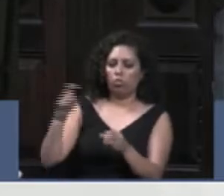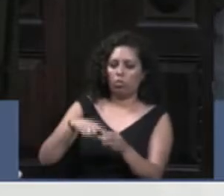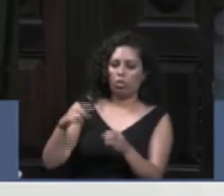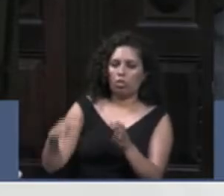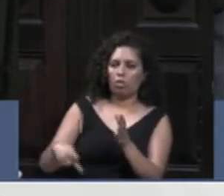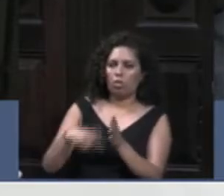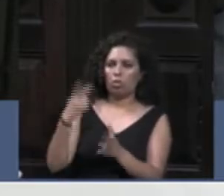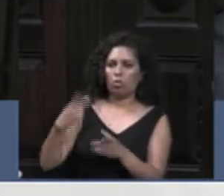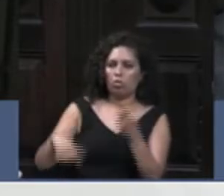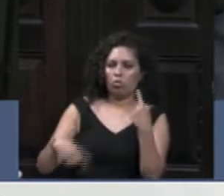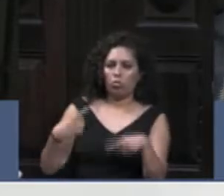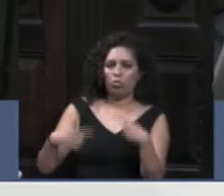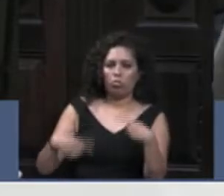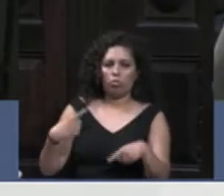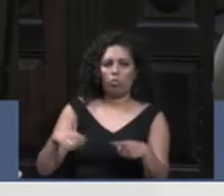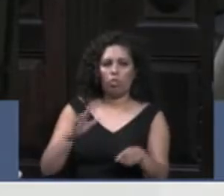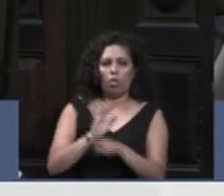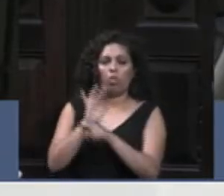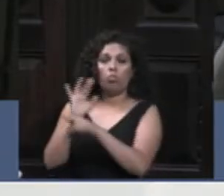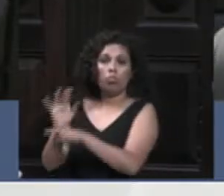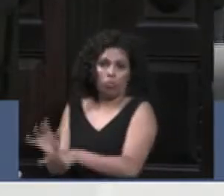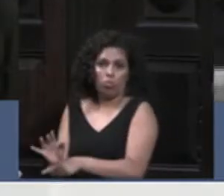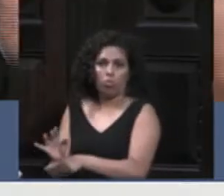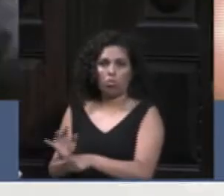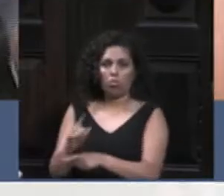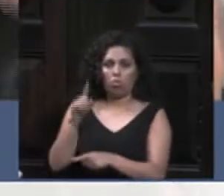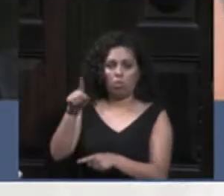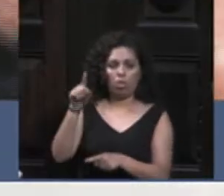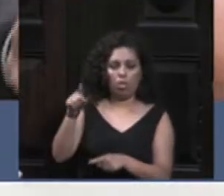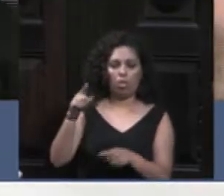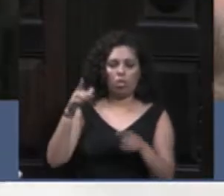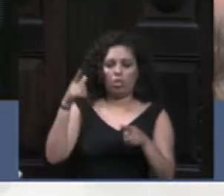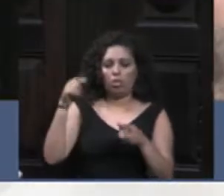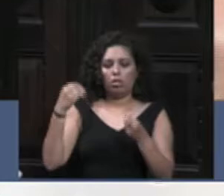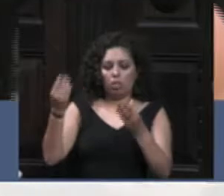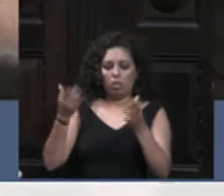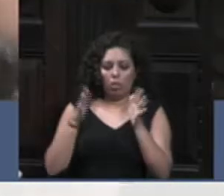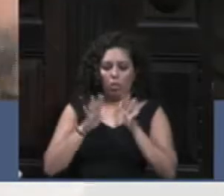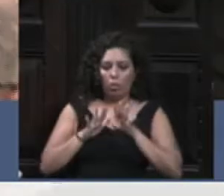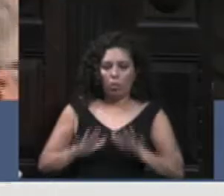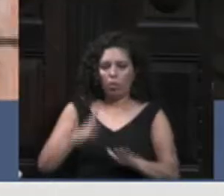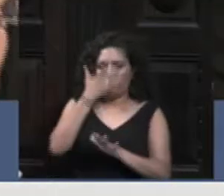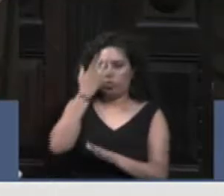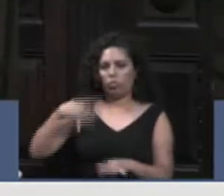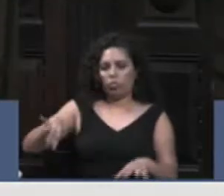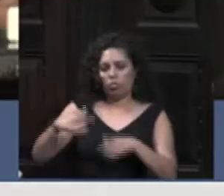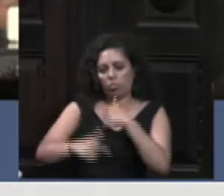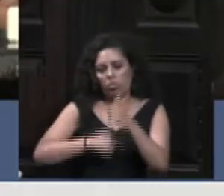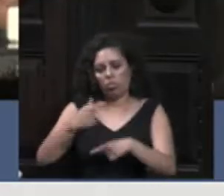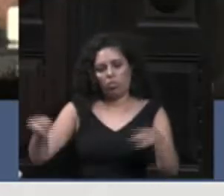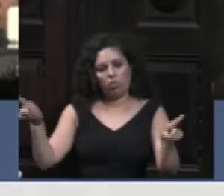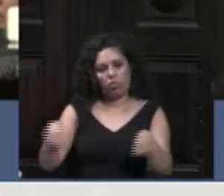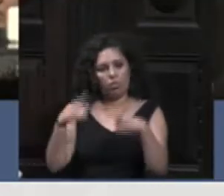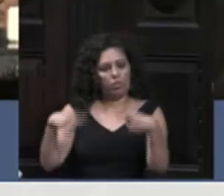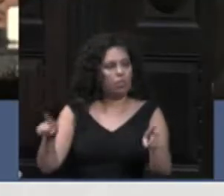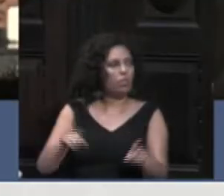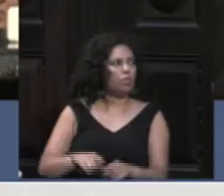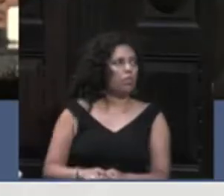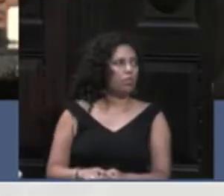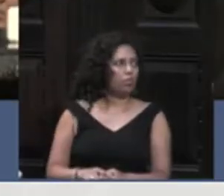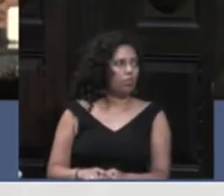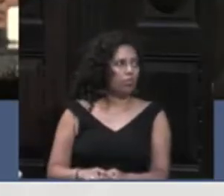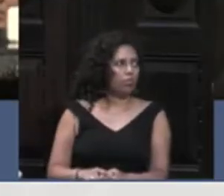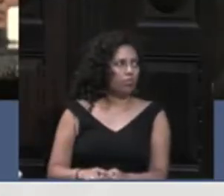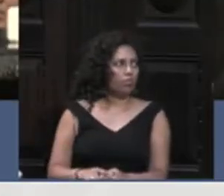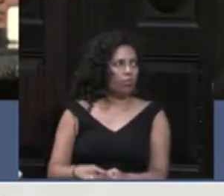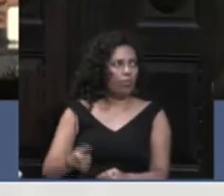avançar na regulamentação do patrimônio material, que é importante para dar tranquilidade aos deputados que têm essas iniciativas aqui na Casa. Muito obrigado. Nós vamos fazer reunião na Casa